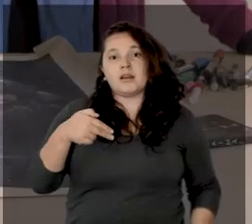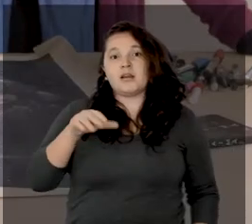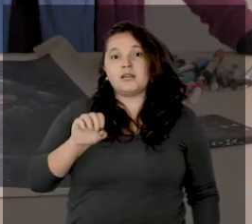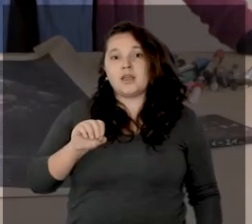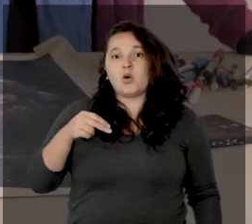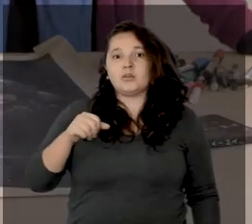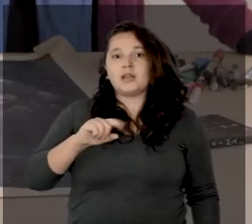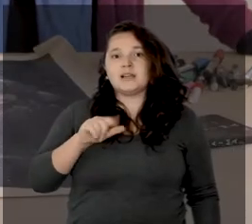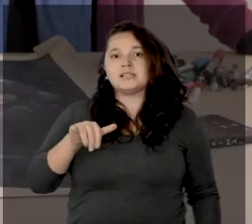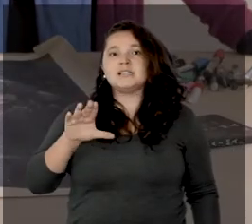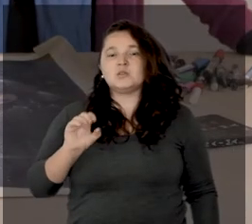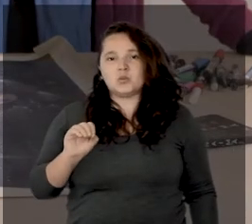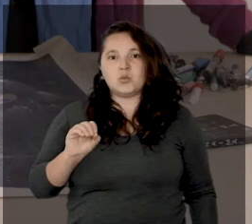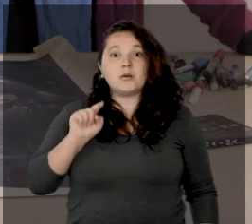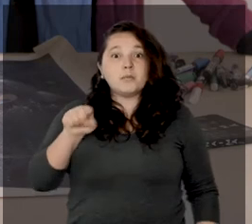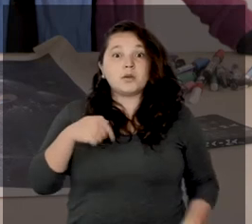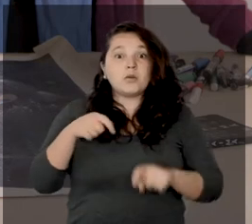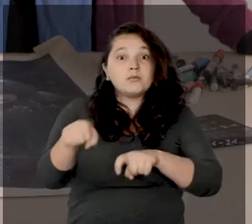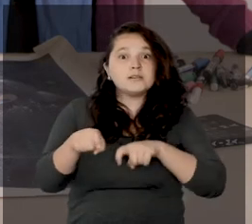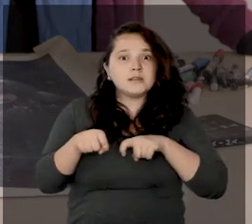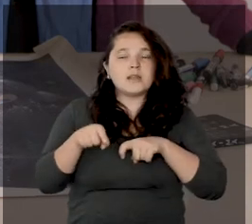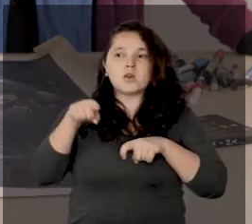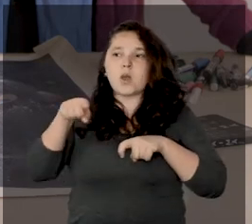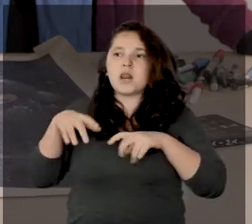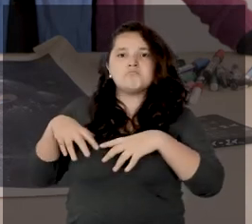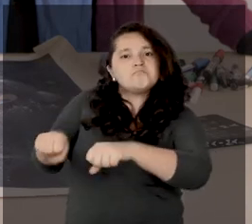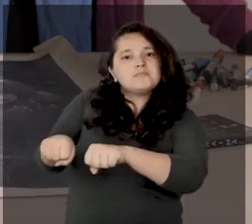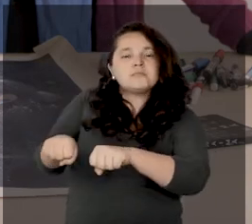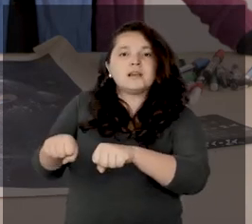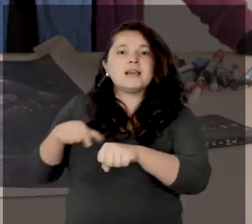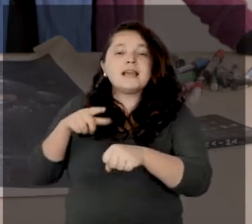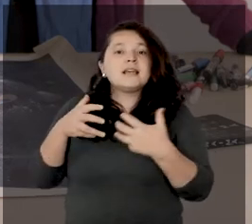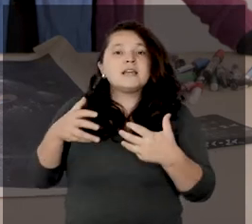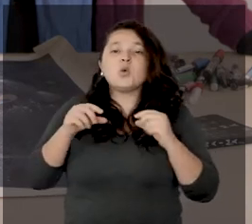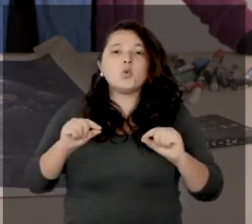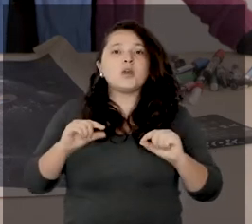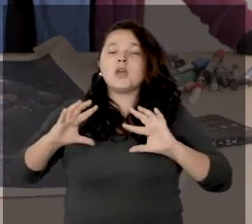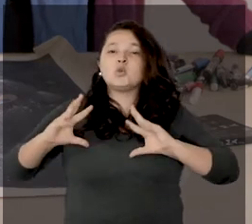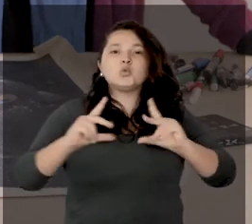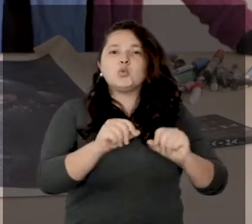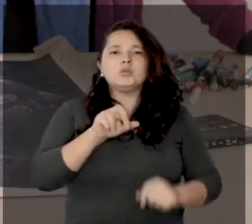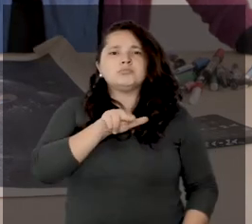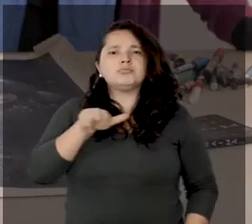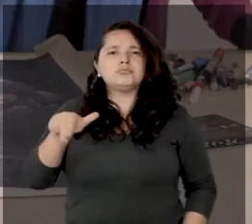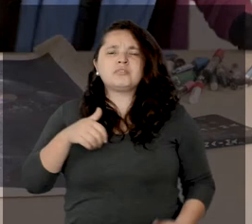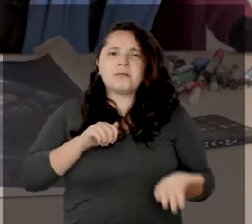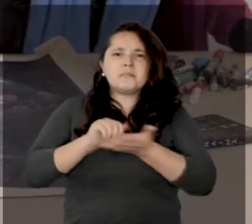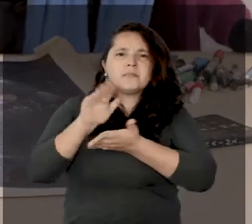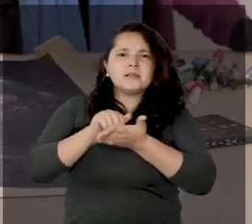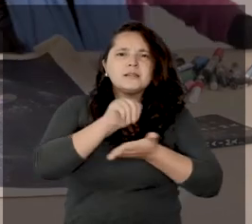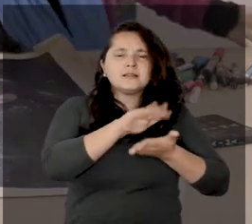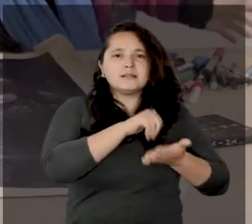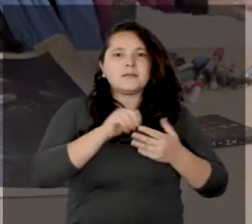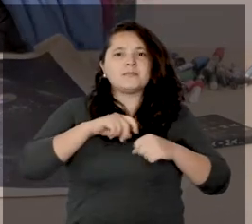né, tomou conta daquela região e queria, por tudo, levar os parentes para a Guiana, expulsar para a Guiana, que é o país vizinho, ou para o alto